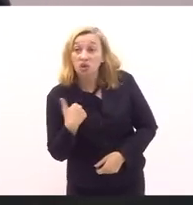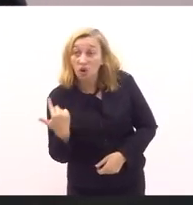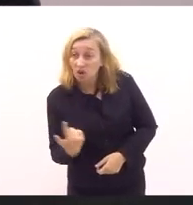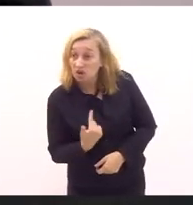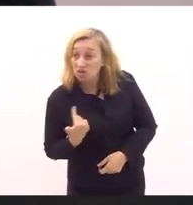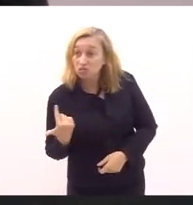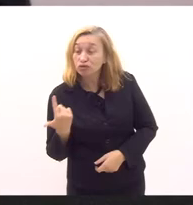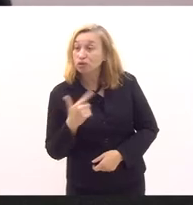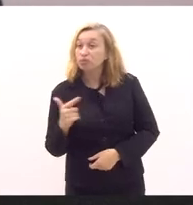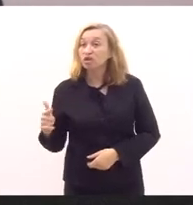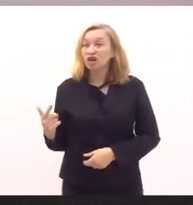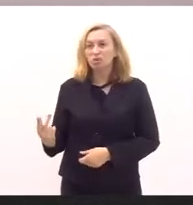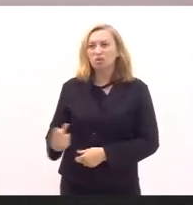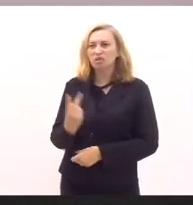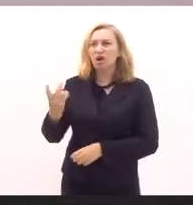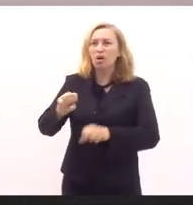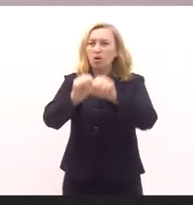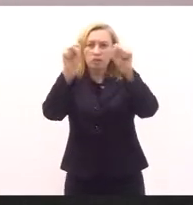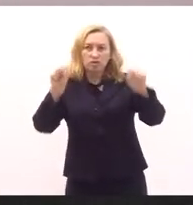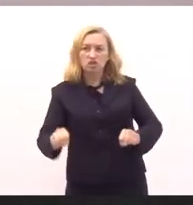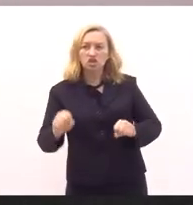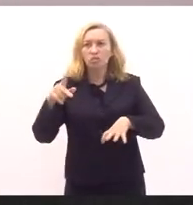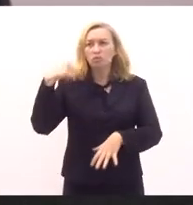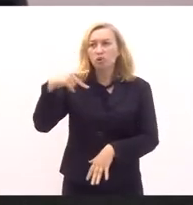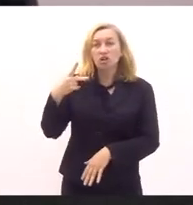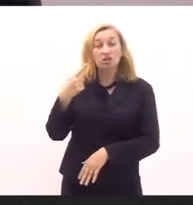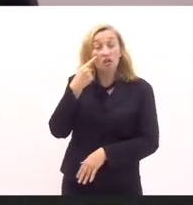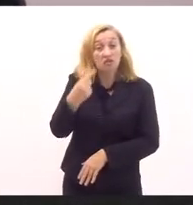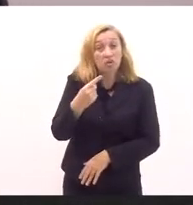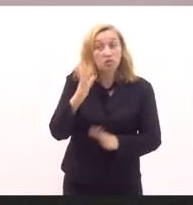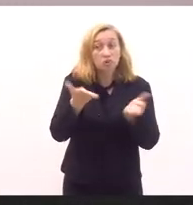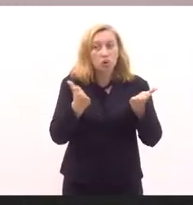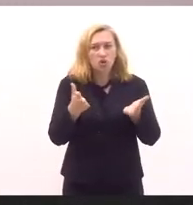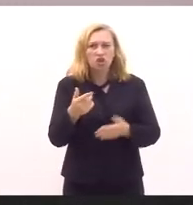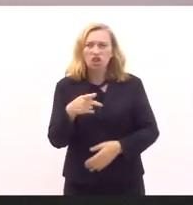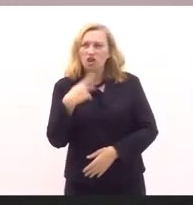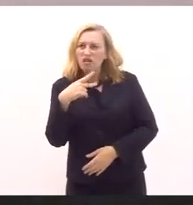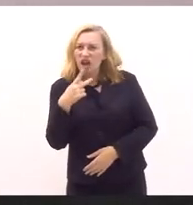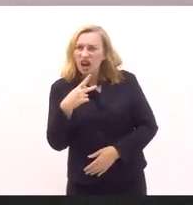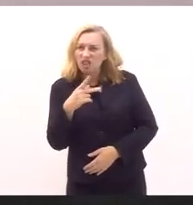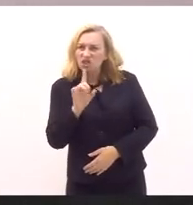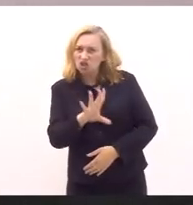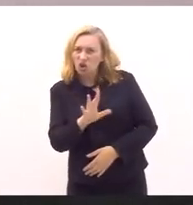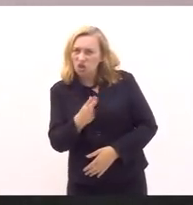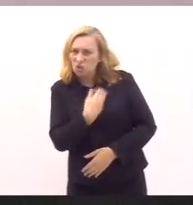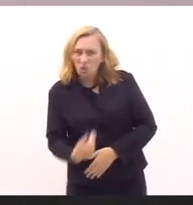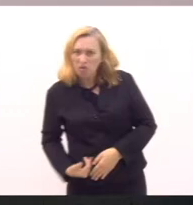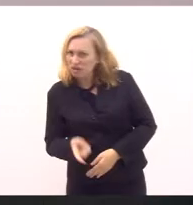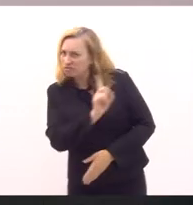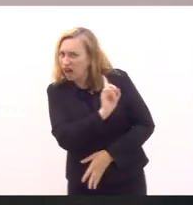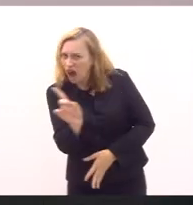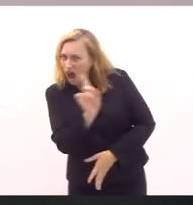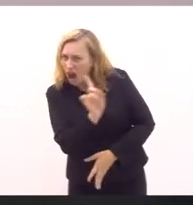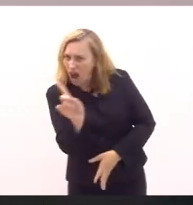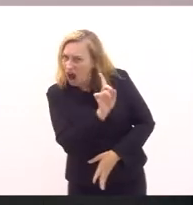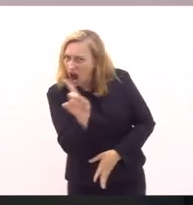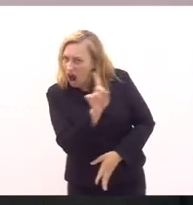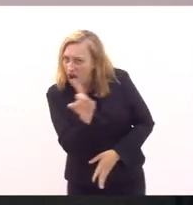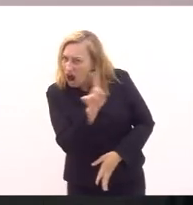peso para o sistema político que está aí. E eu não estou só aliviando o governo, não. Eu